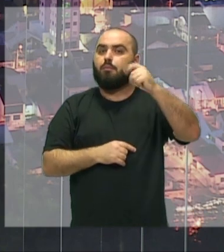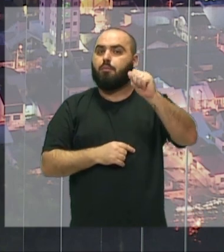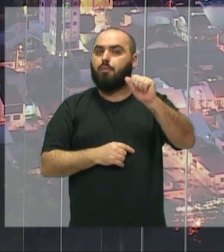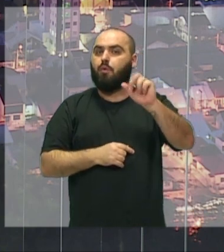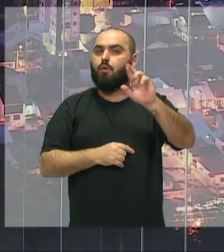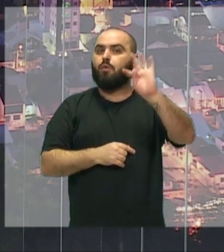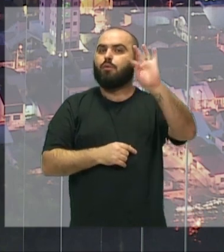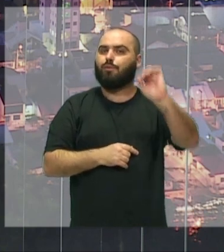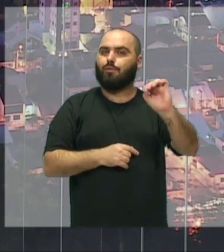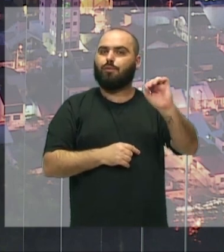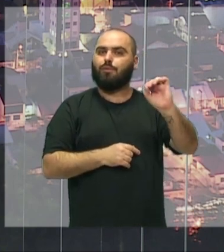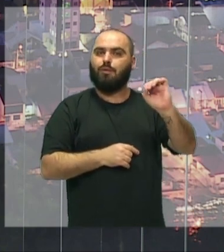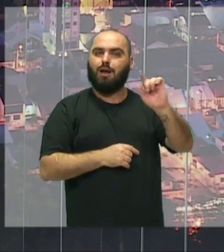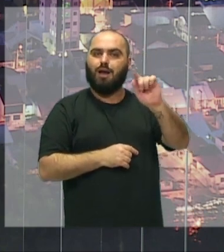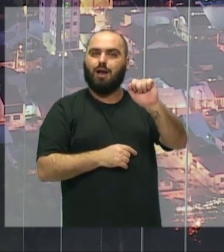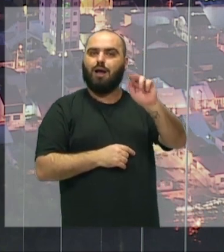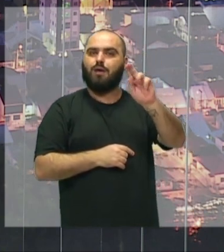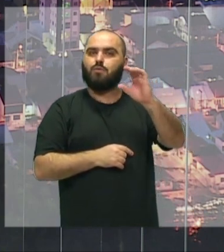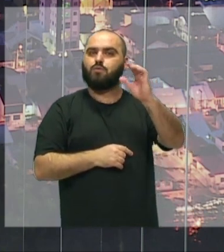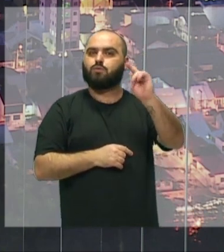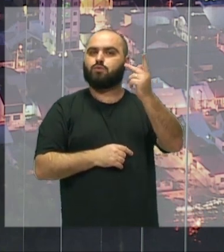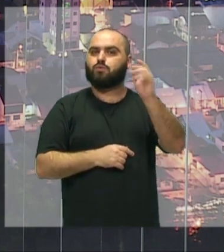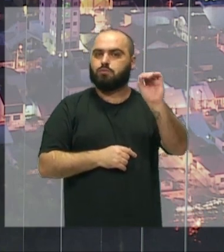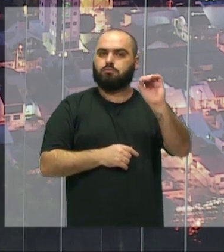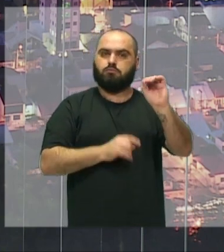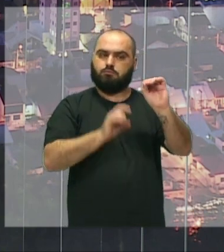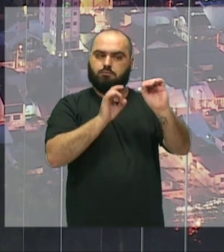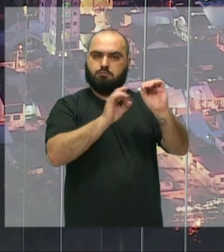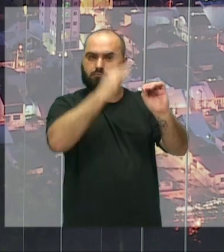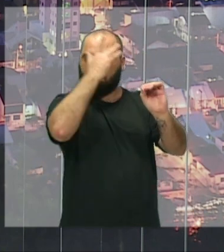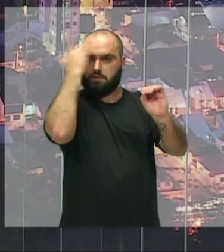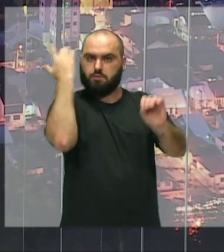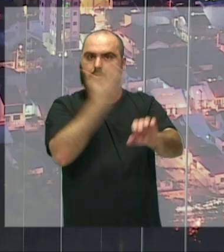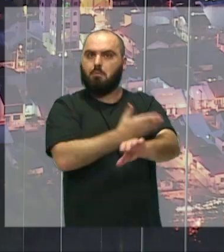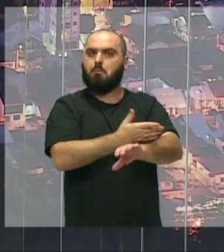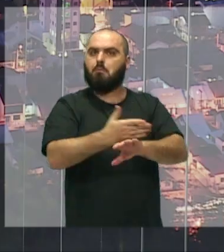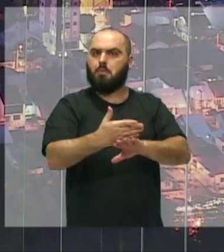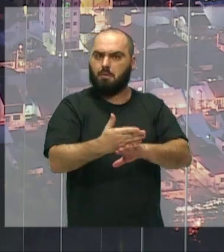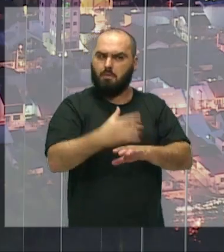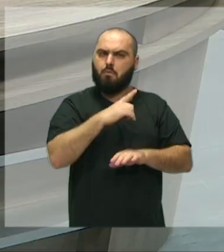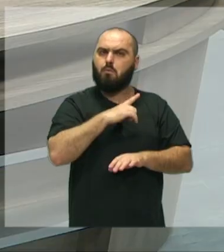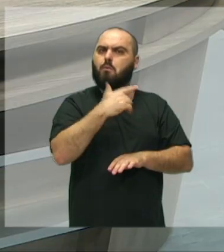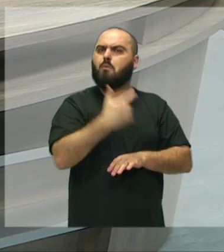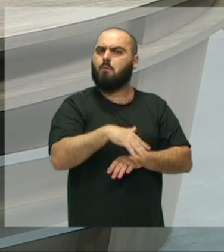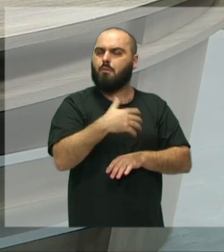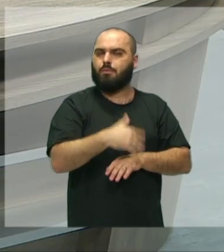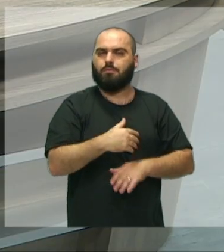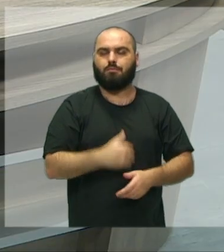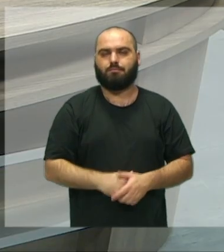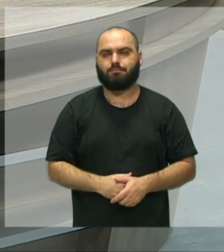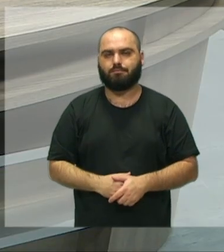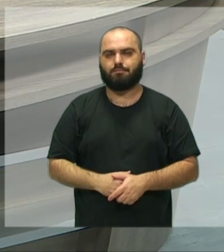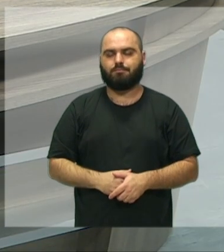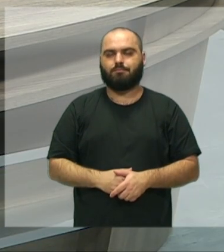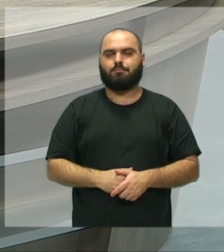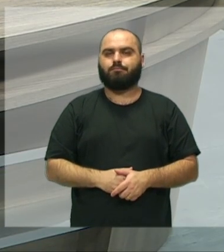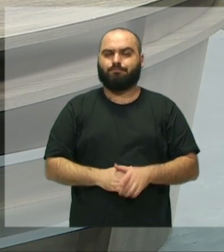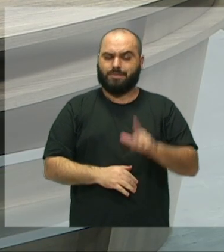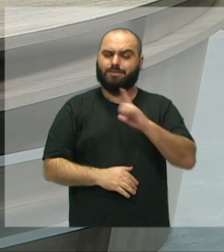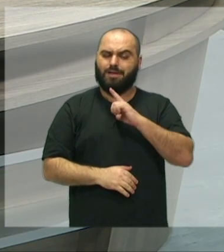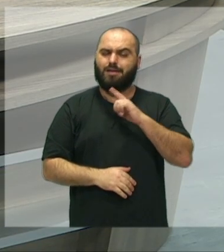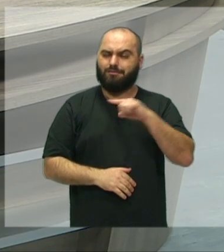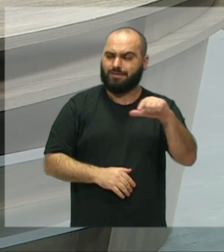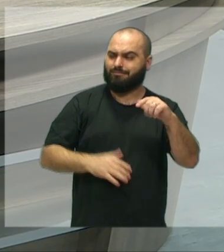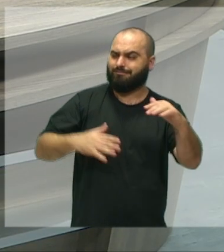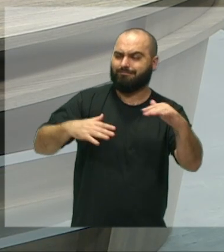Aí você vai lá, só tem gente bem mais branca e tal. Então, houve também